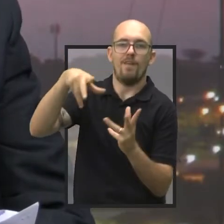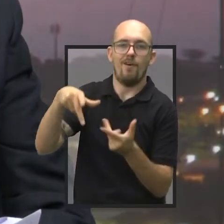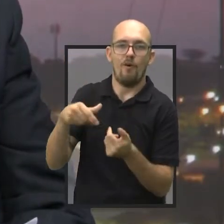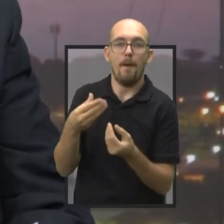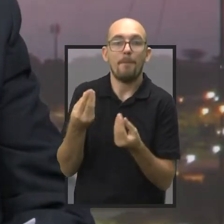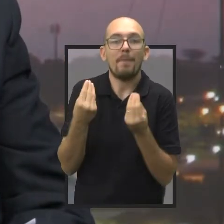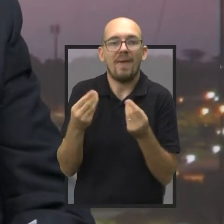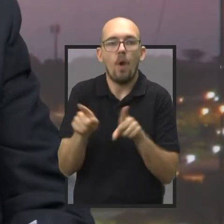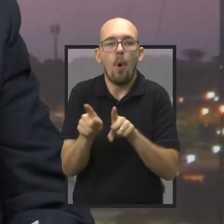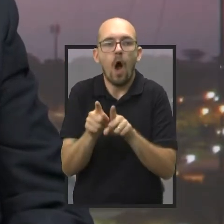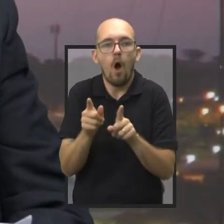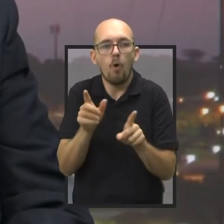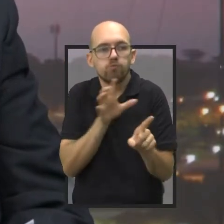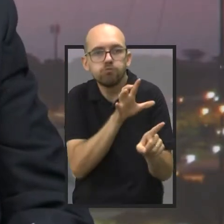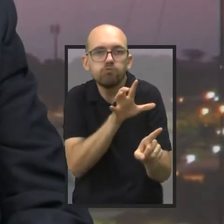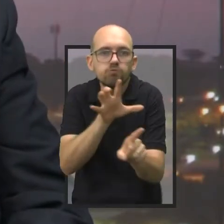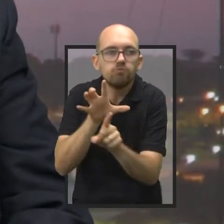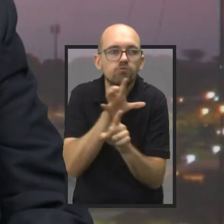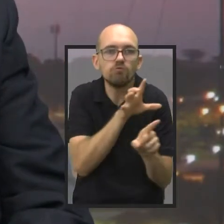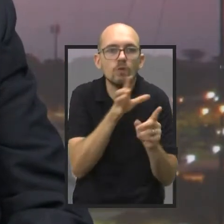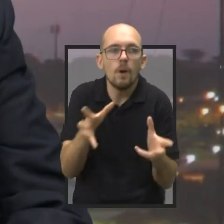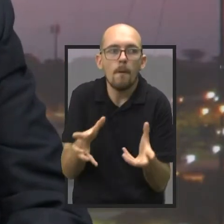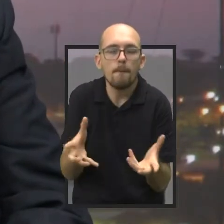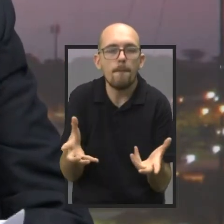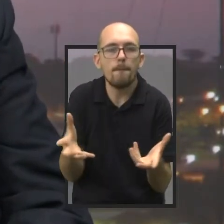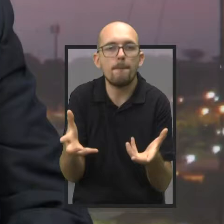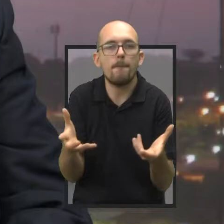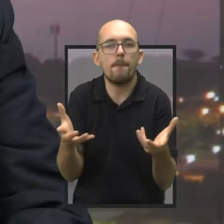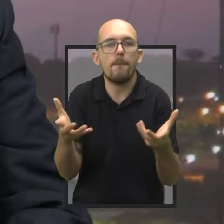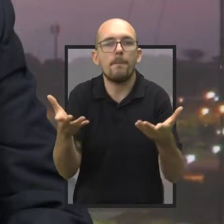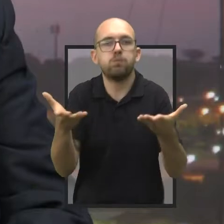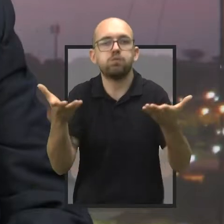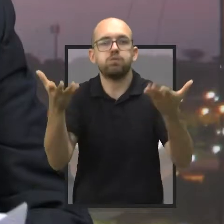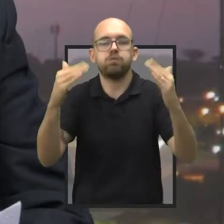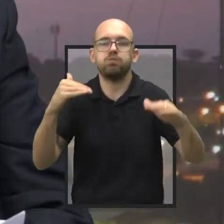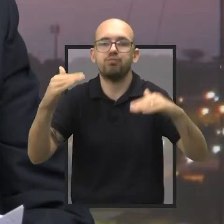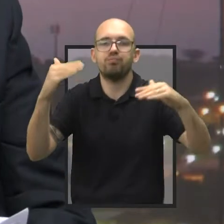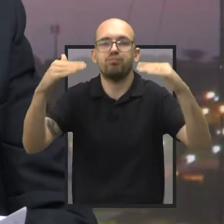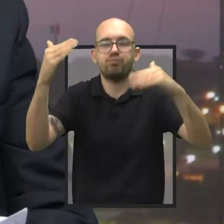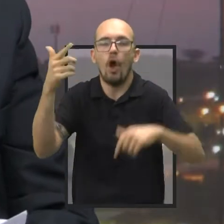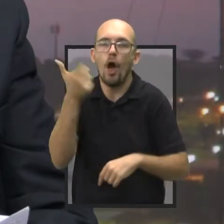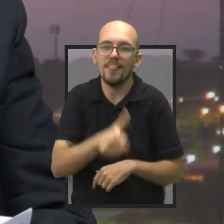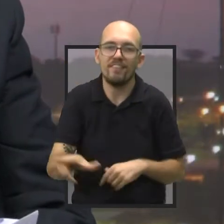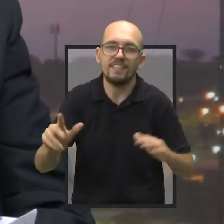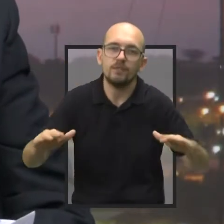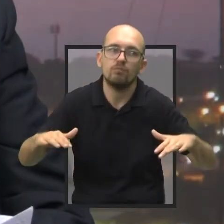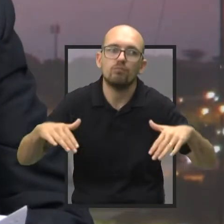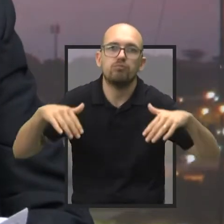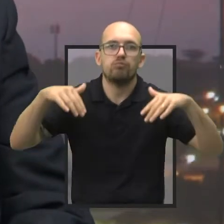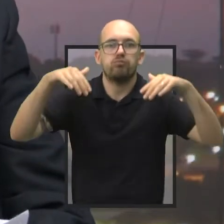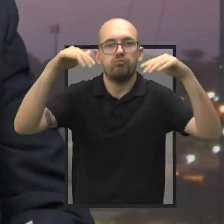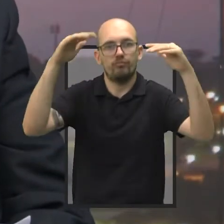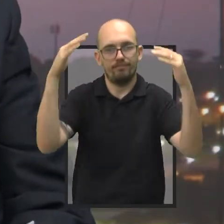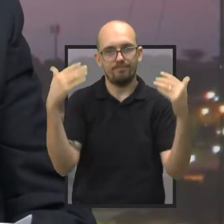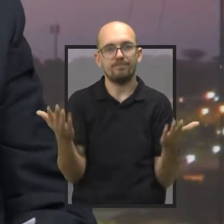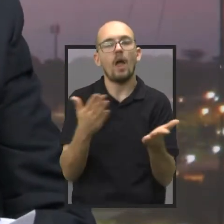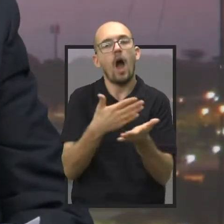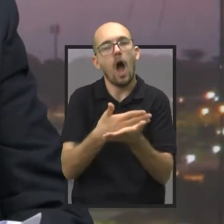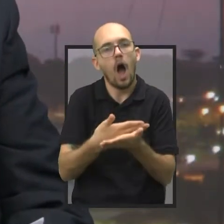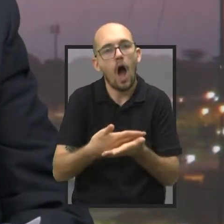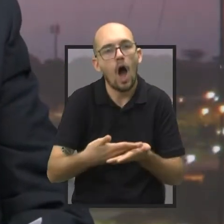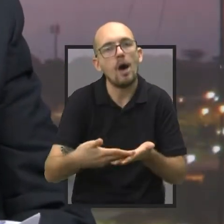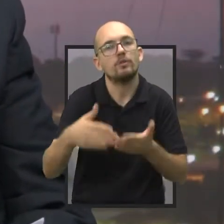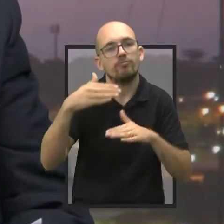um fomento macroeconômico para o desenvolvimento das nações novamente. E a partir daí, então, é que nós começamos